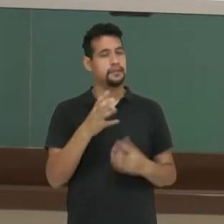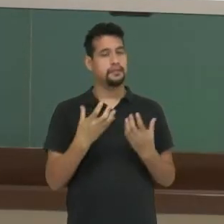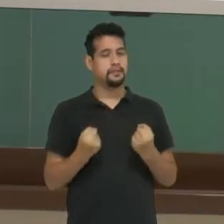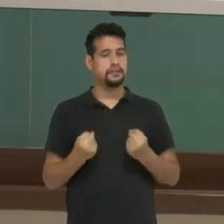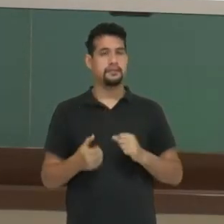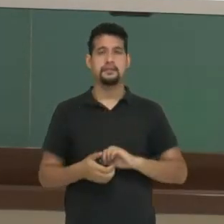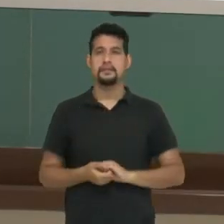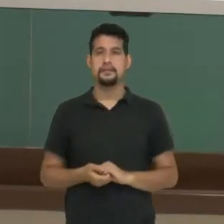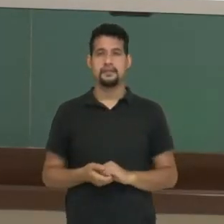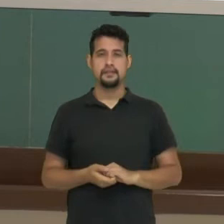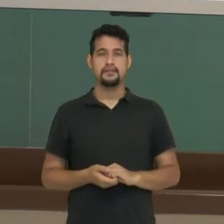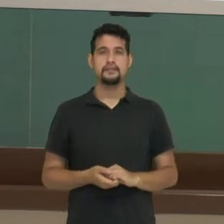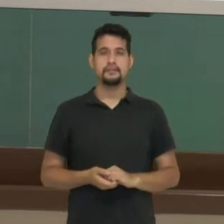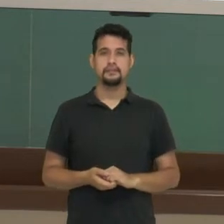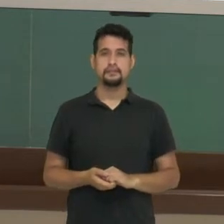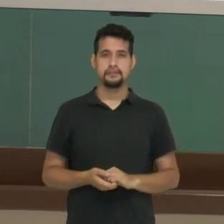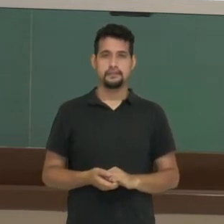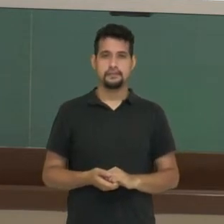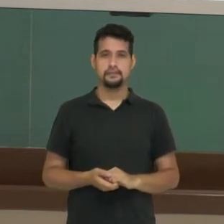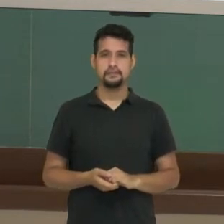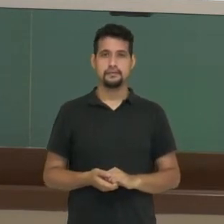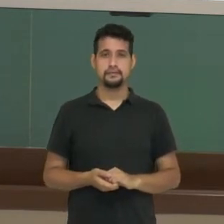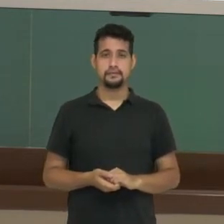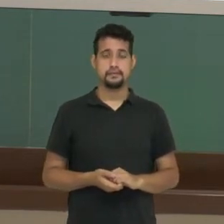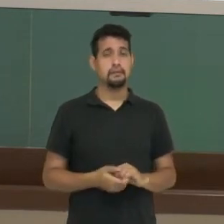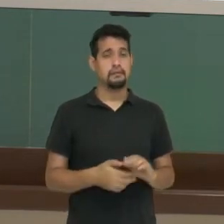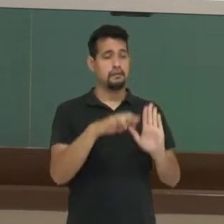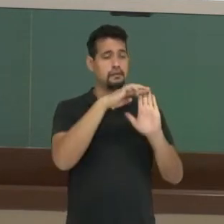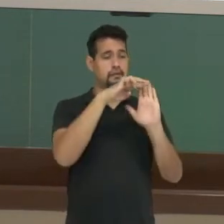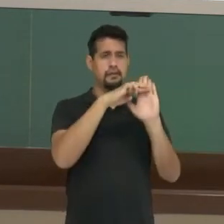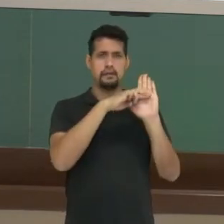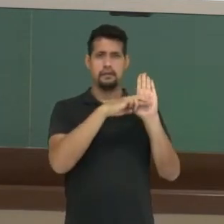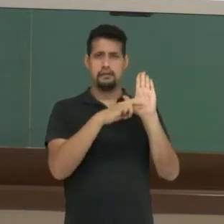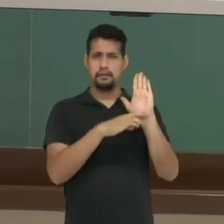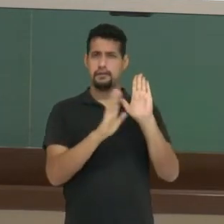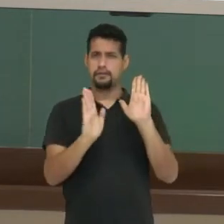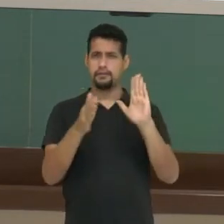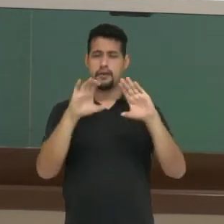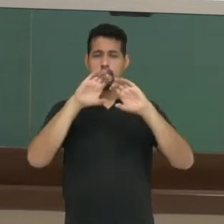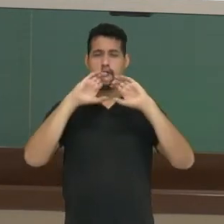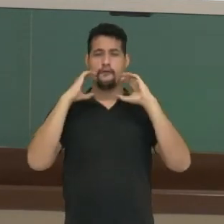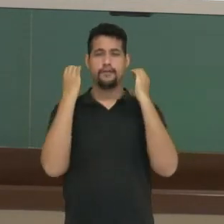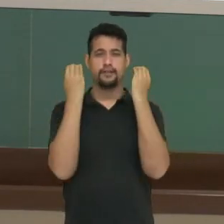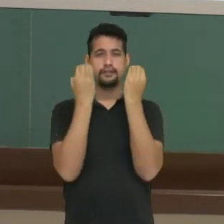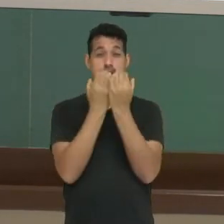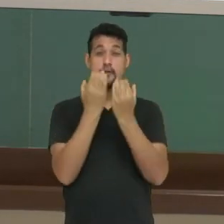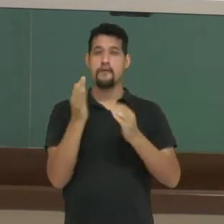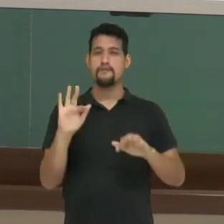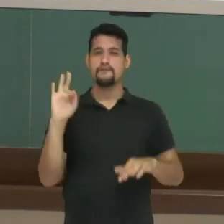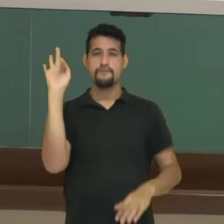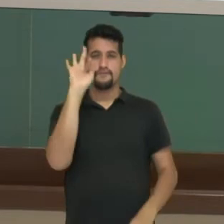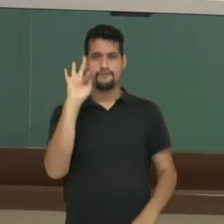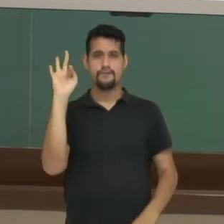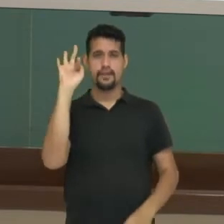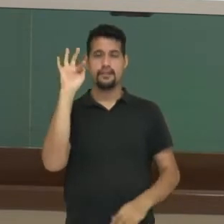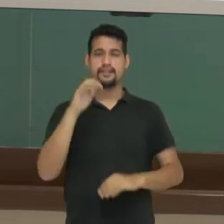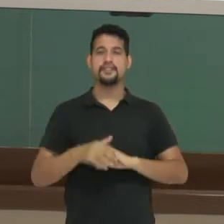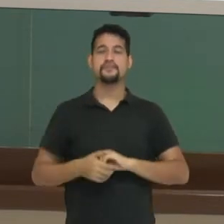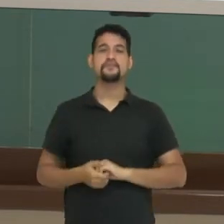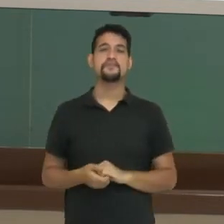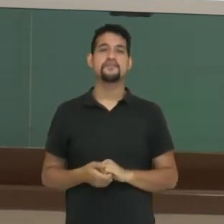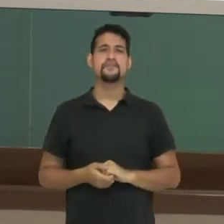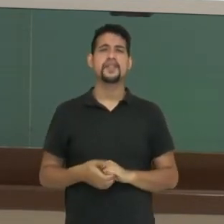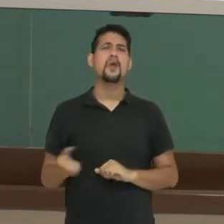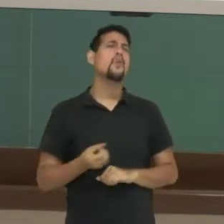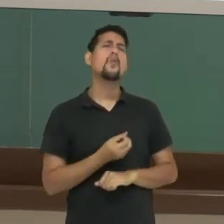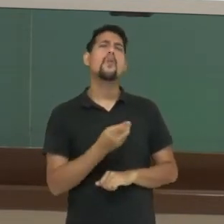admitidas, certo? É respaldado pela confederação, federação, né? Quanto ao tempo